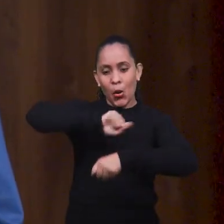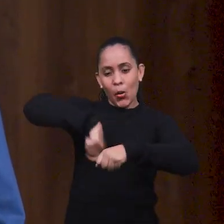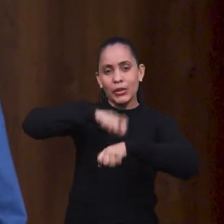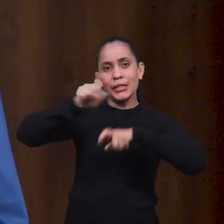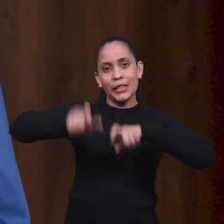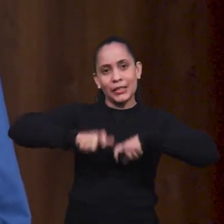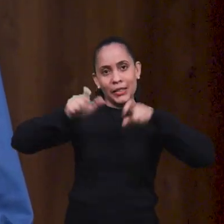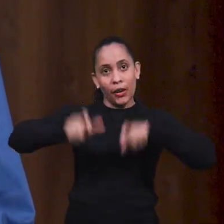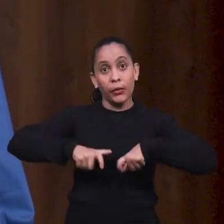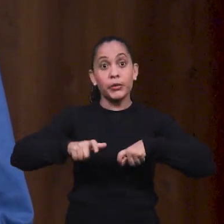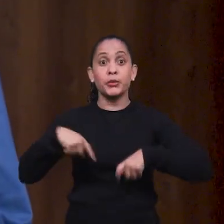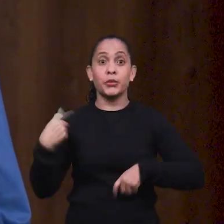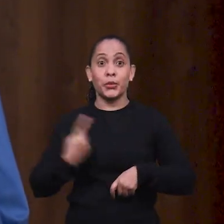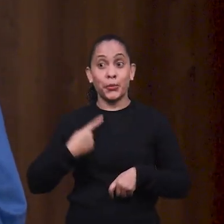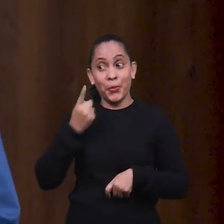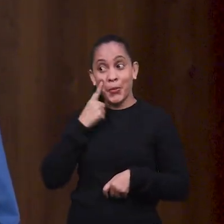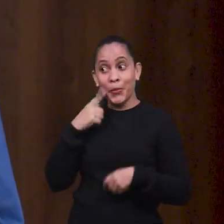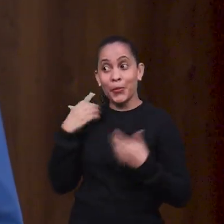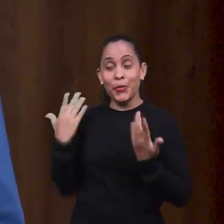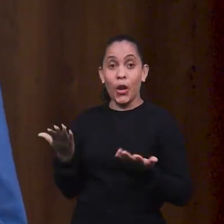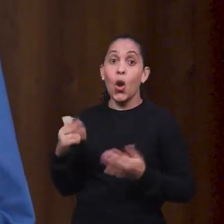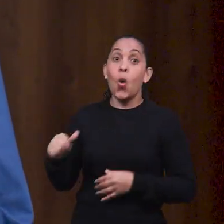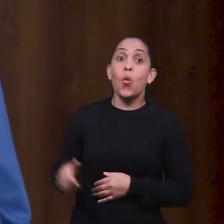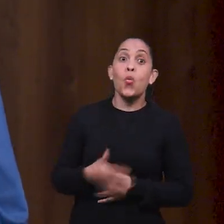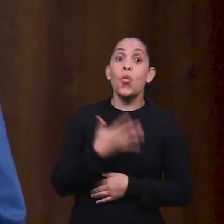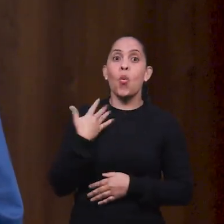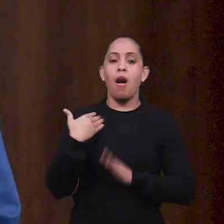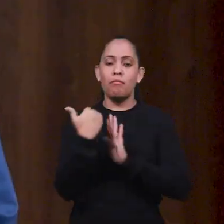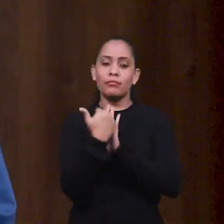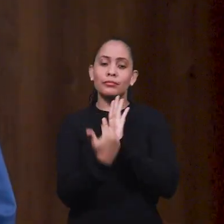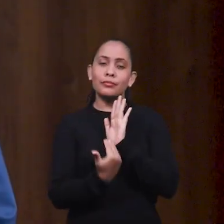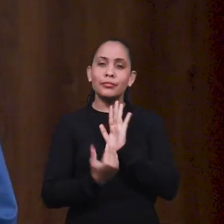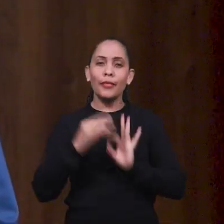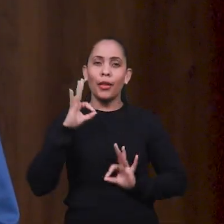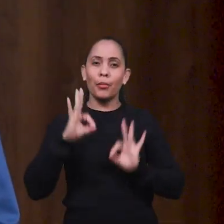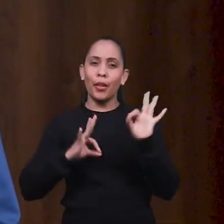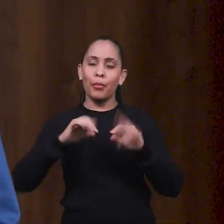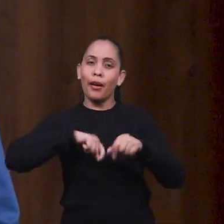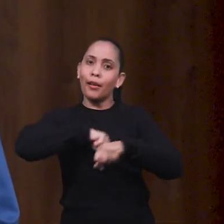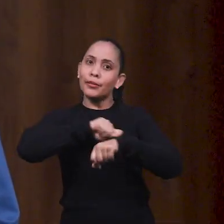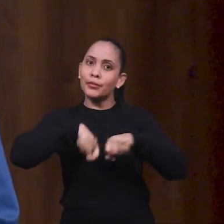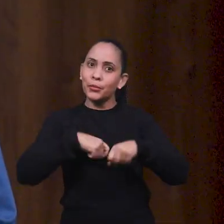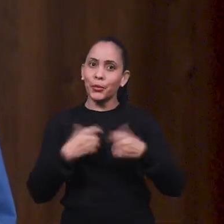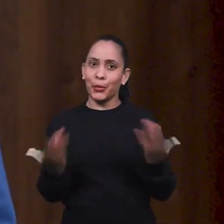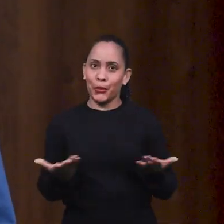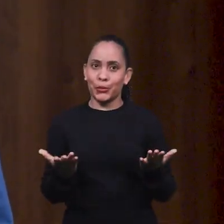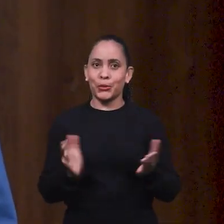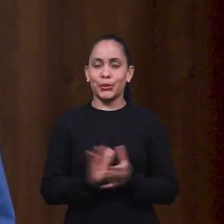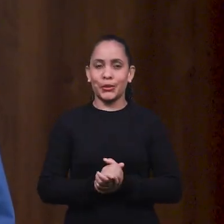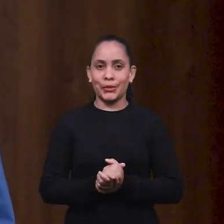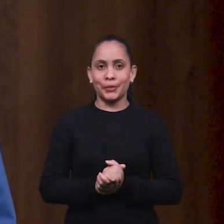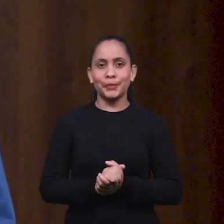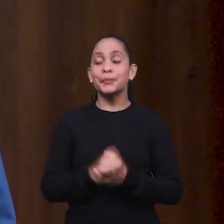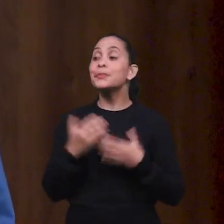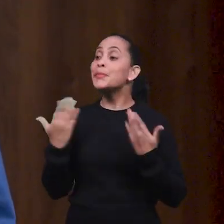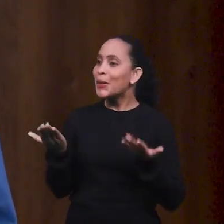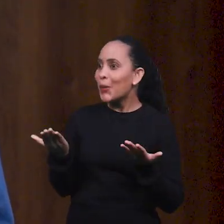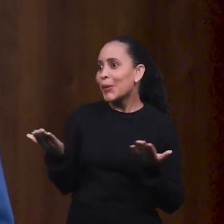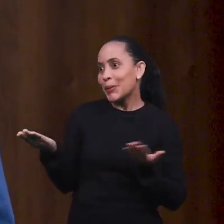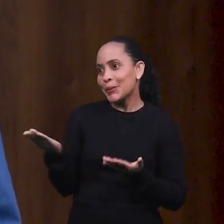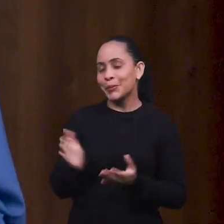quadro Cozinha da Roça. Vamos conferir qual a receita que a Babete Correia preparou para